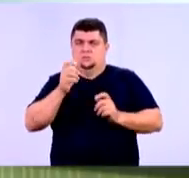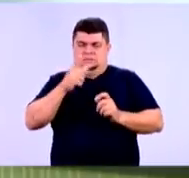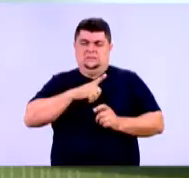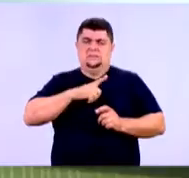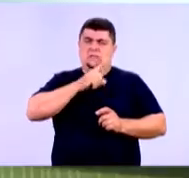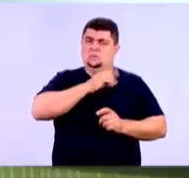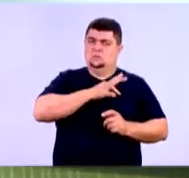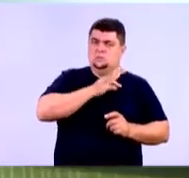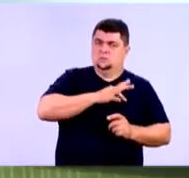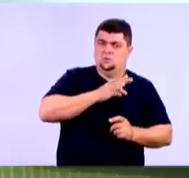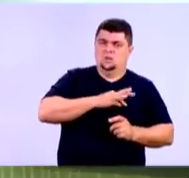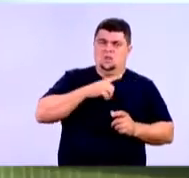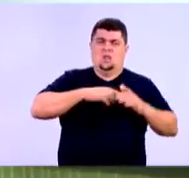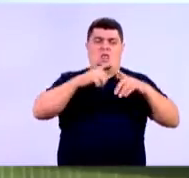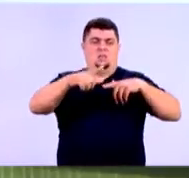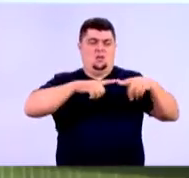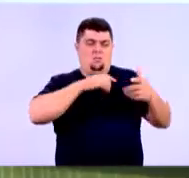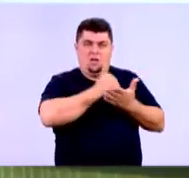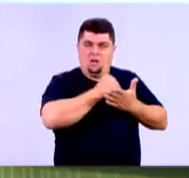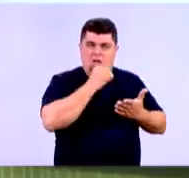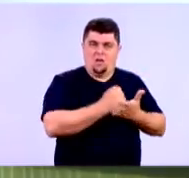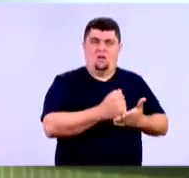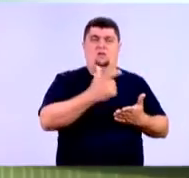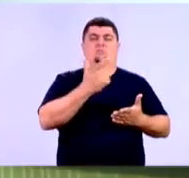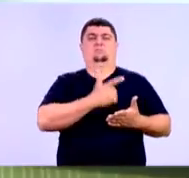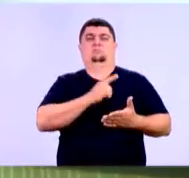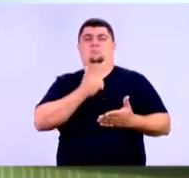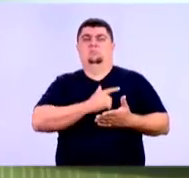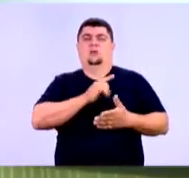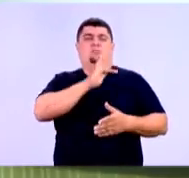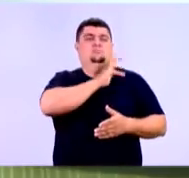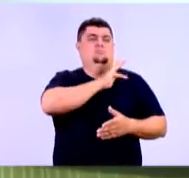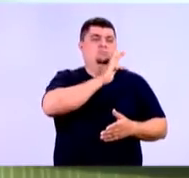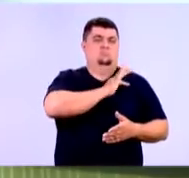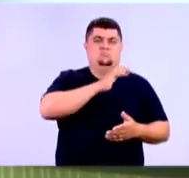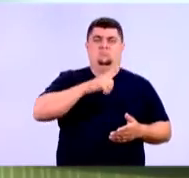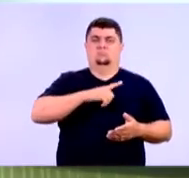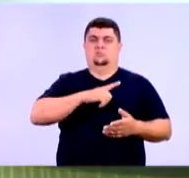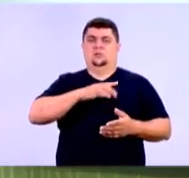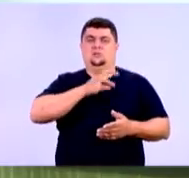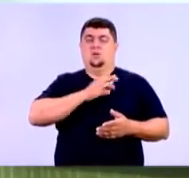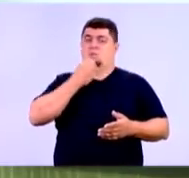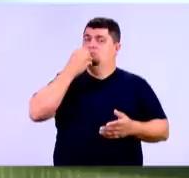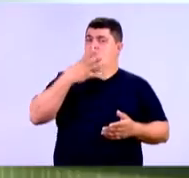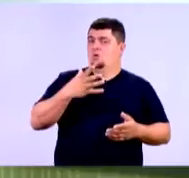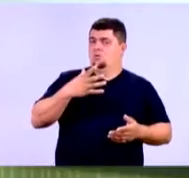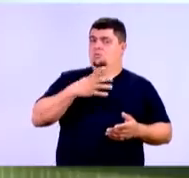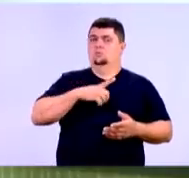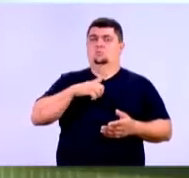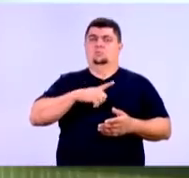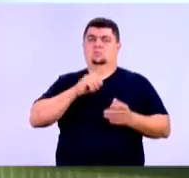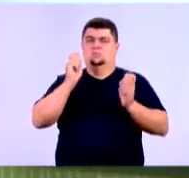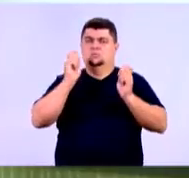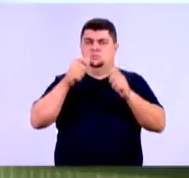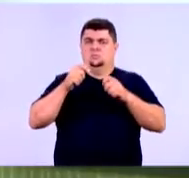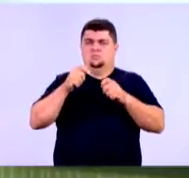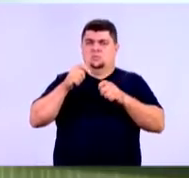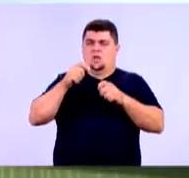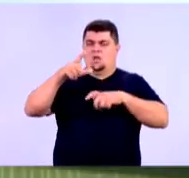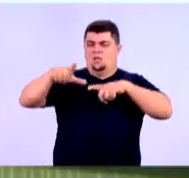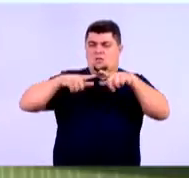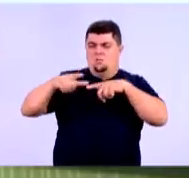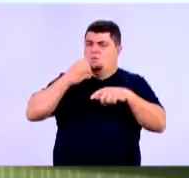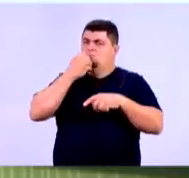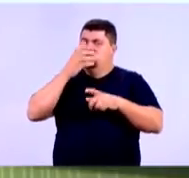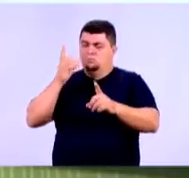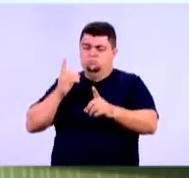Ele está empregado? Ele tem condições de empregabilidade? Ele tem uma faculdade? Ele tem um curso técnico? Ele tem condições de conseguir um bom emprego?